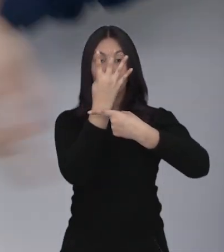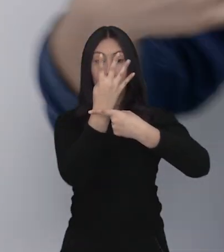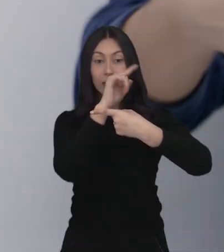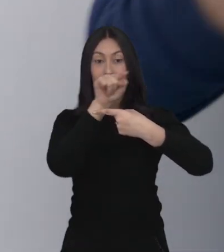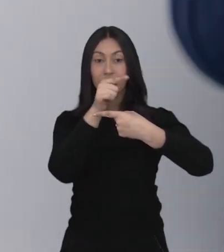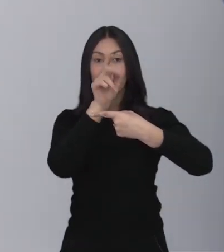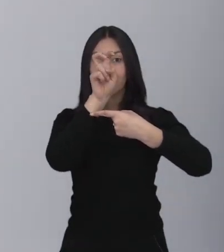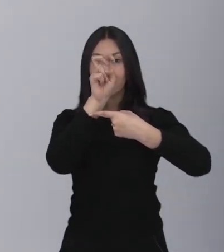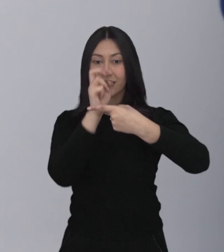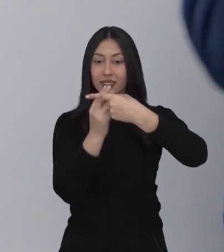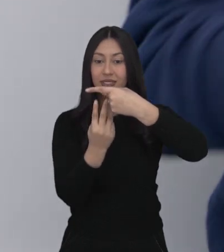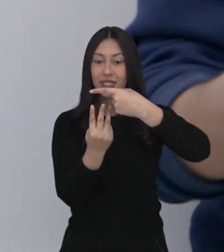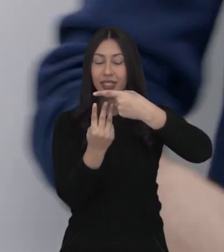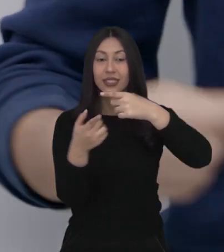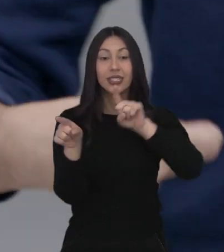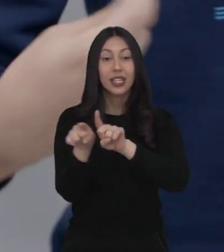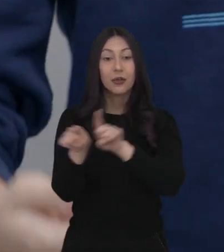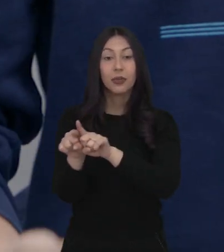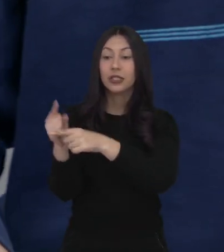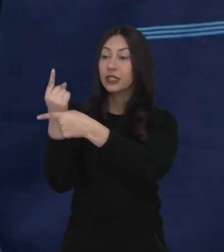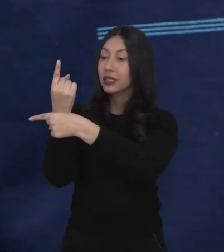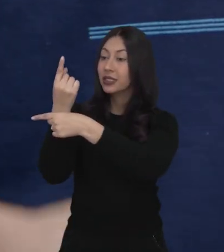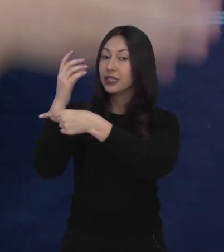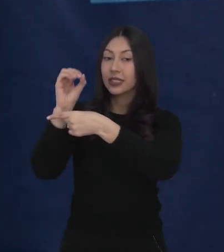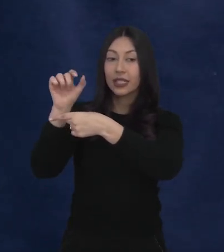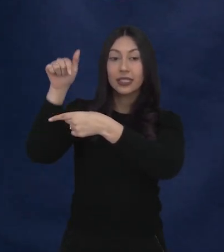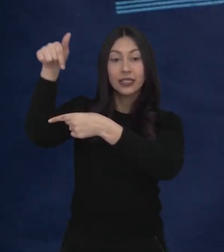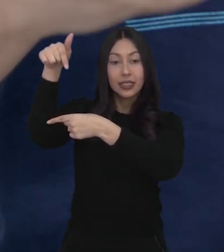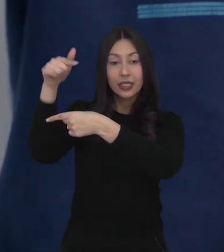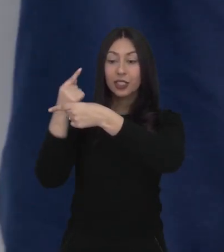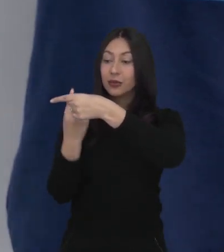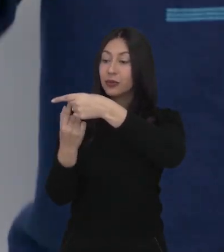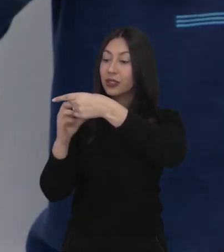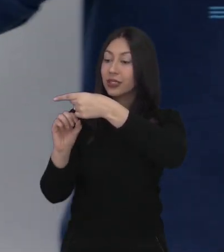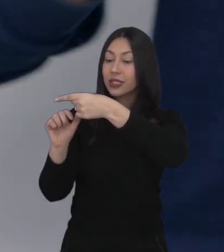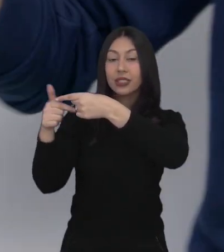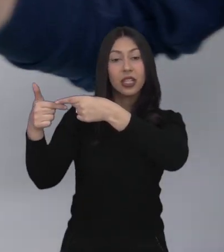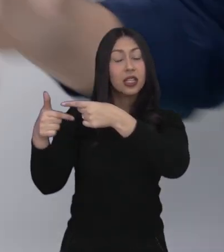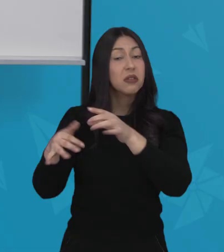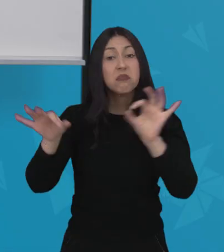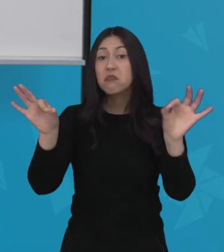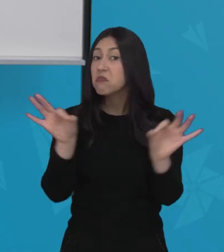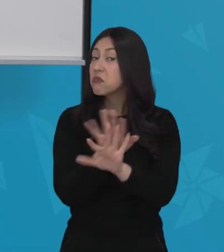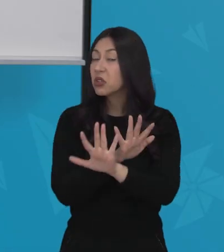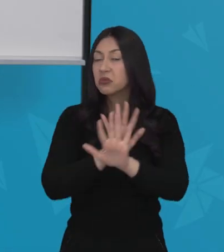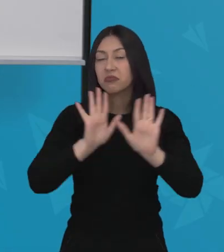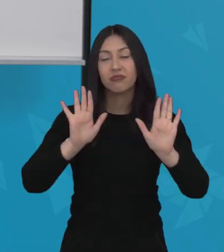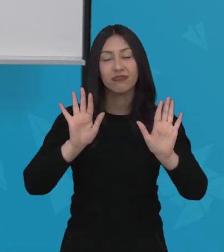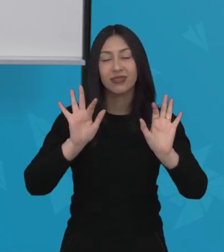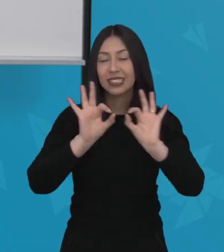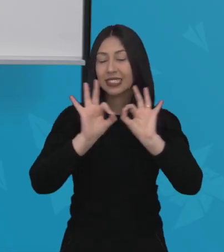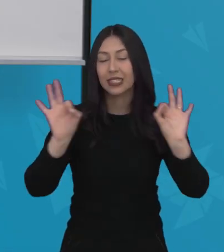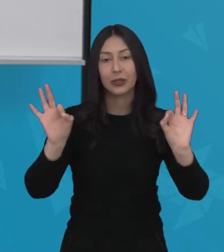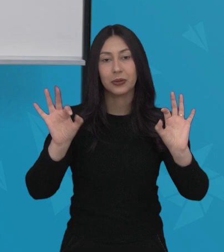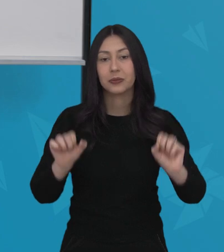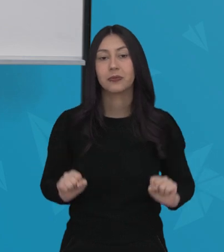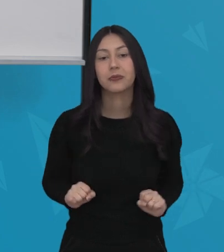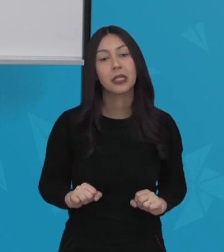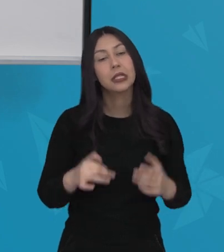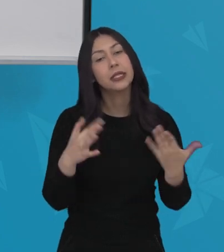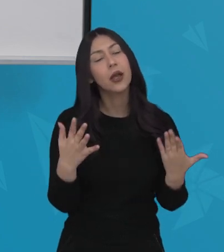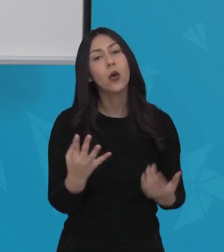vai olhar para nossas potências de base 10 e também vai fazer a divisão entre elas. É só dividir uma pela outra e deu bom.